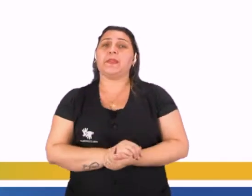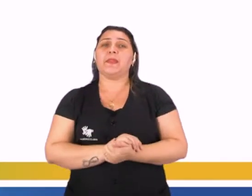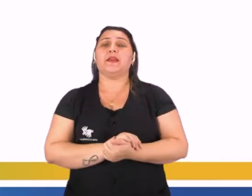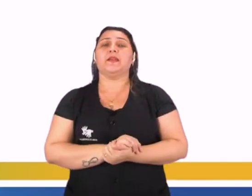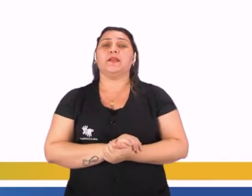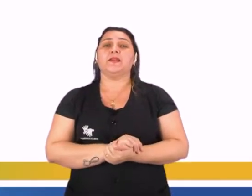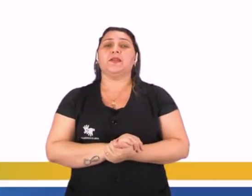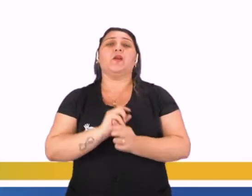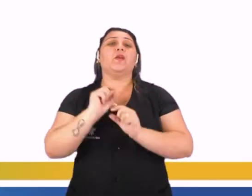de opinião.